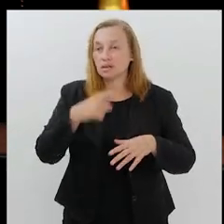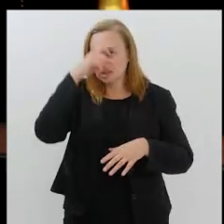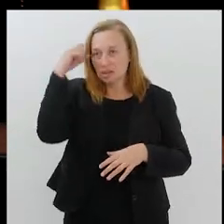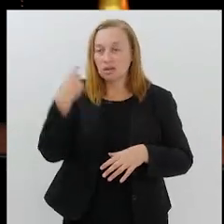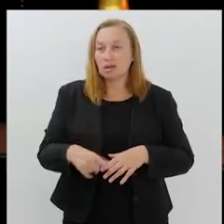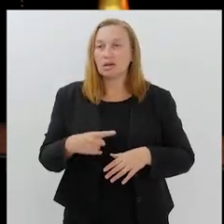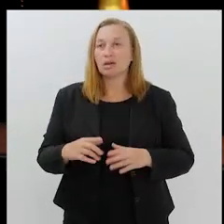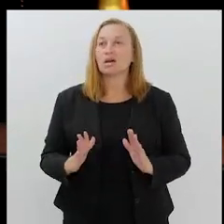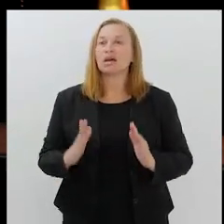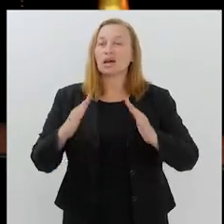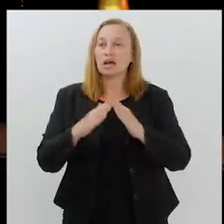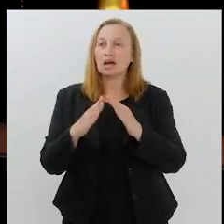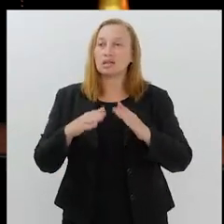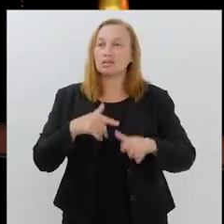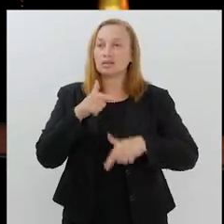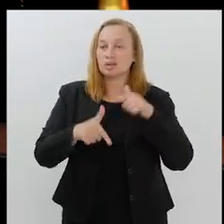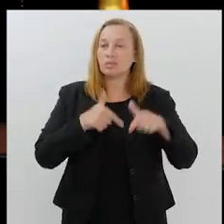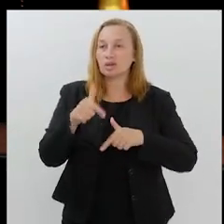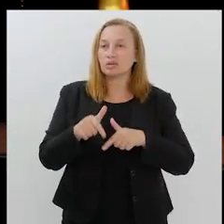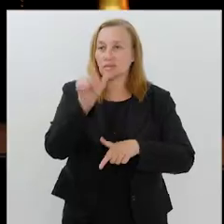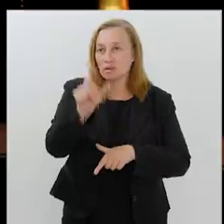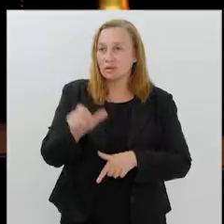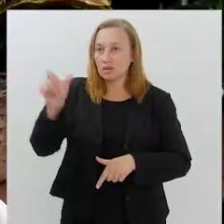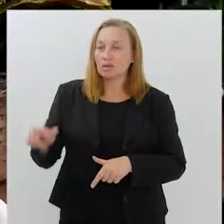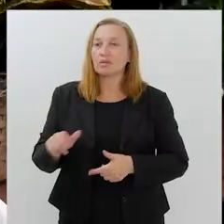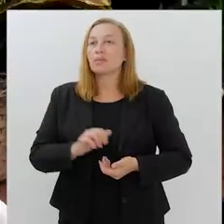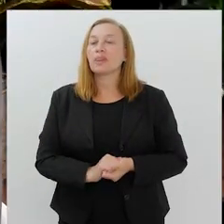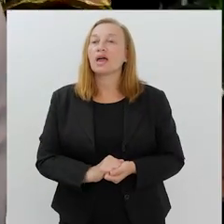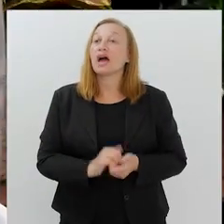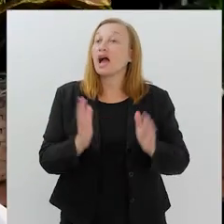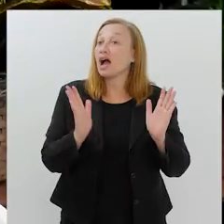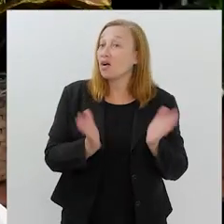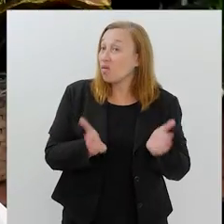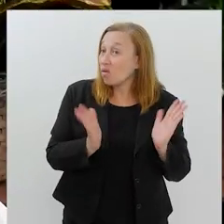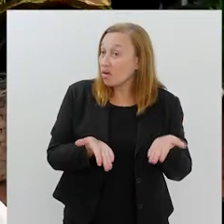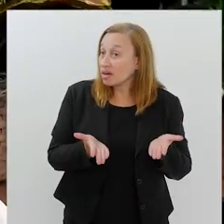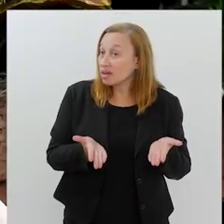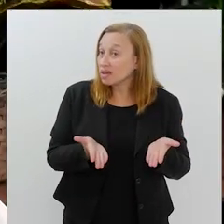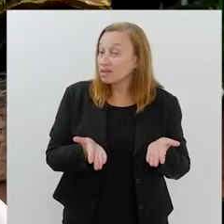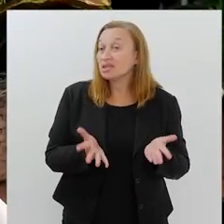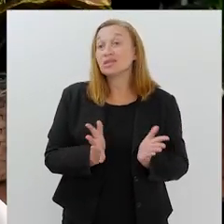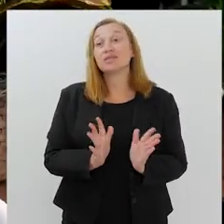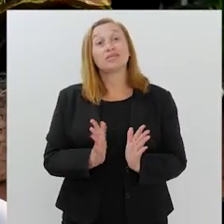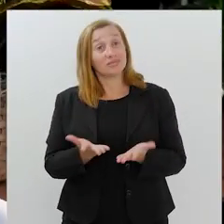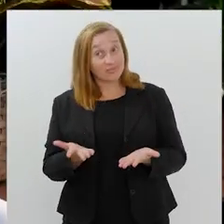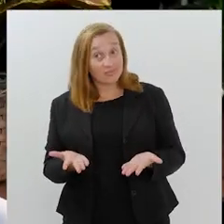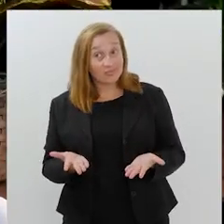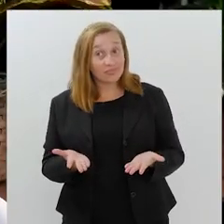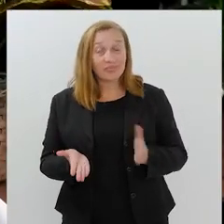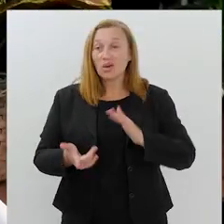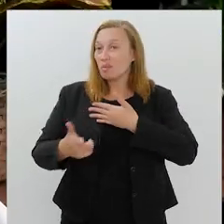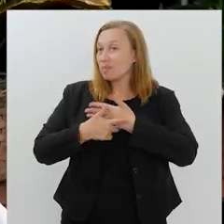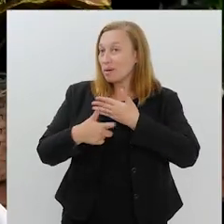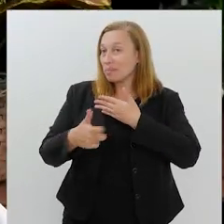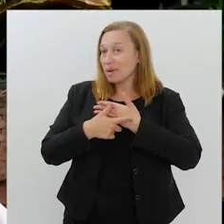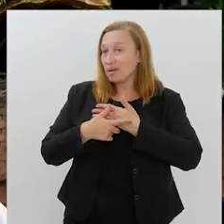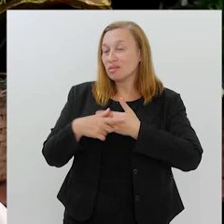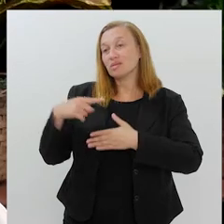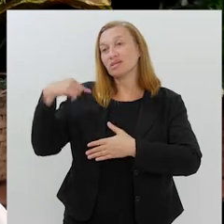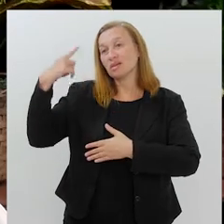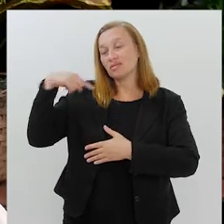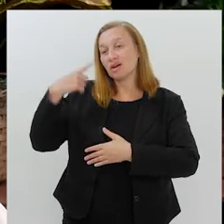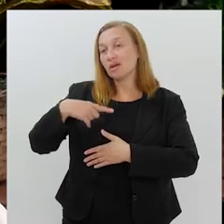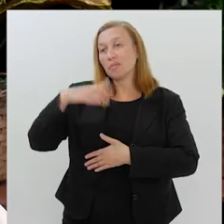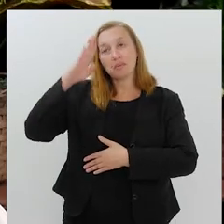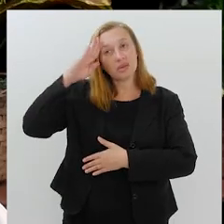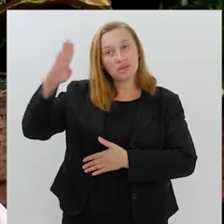trabalho é a casa da trabalhadora do Trabalhador muito bem Deputado e agora querida Rita o seu finalmente o papel da